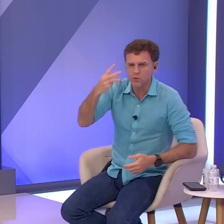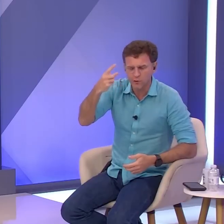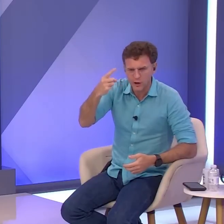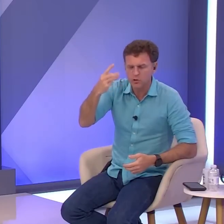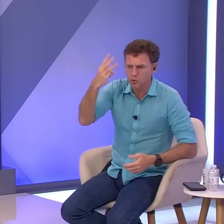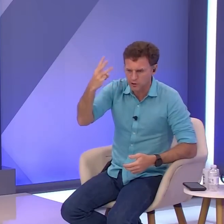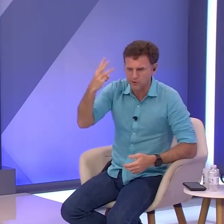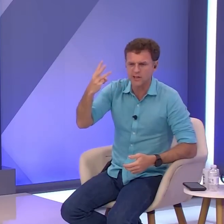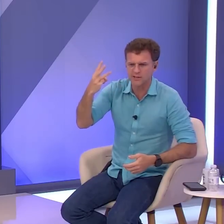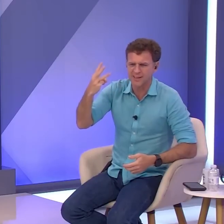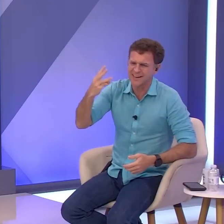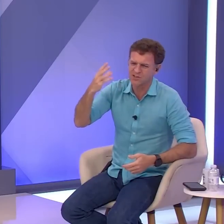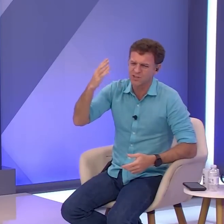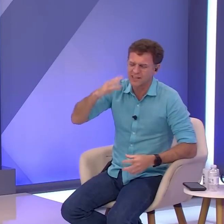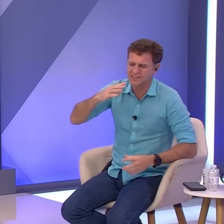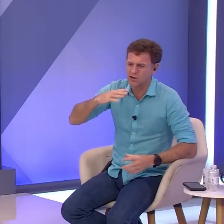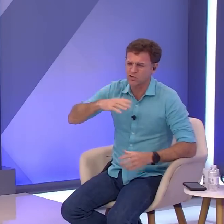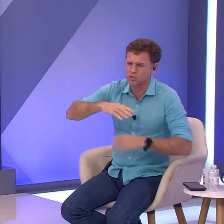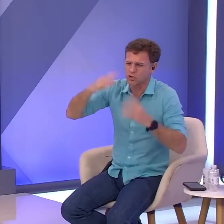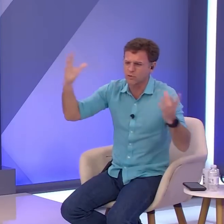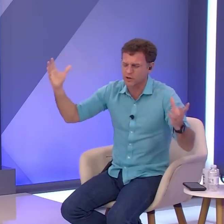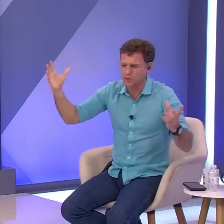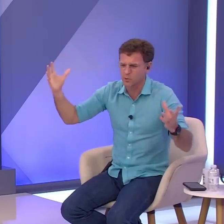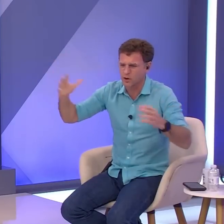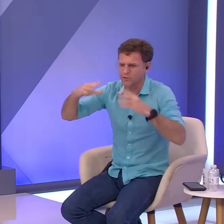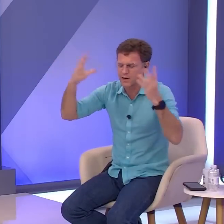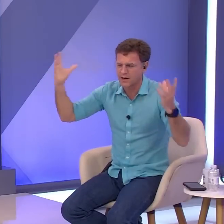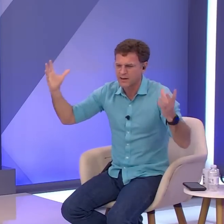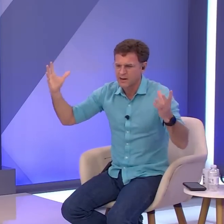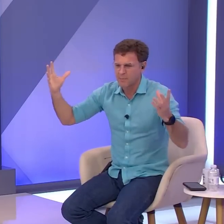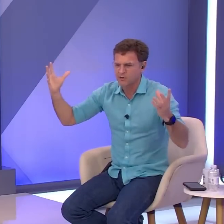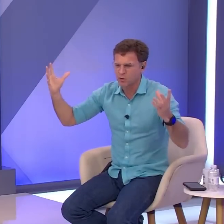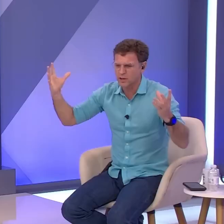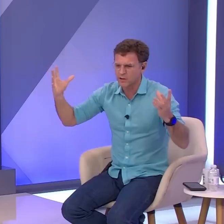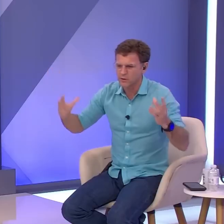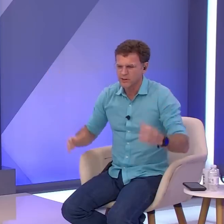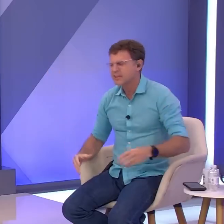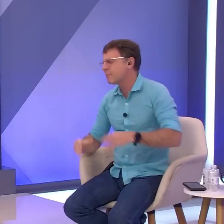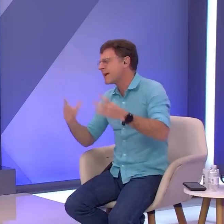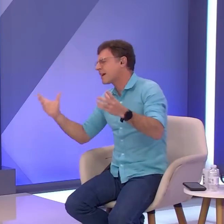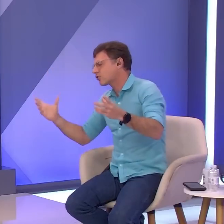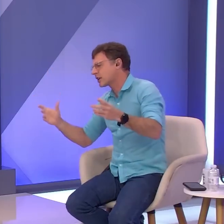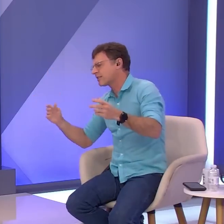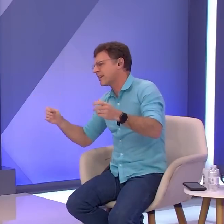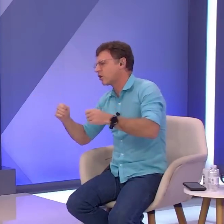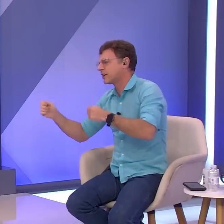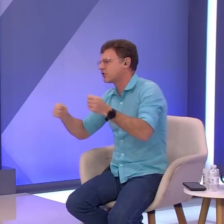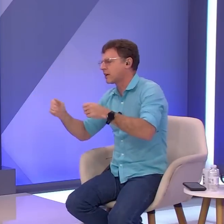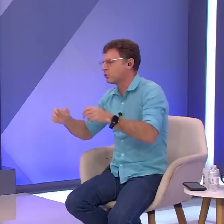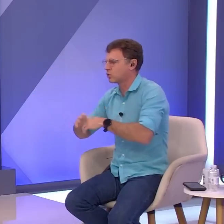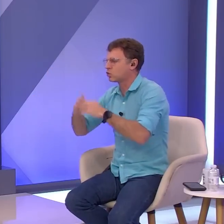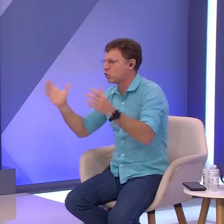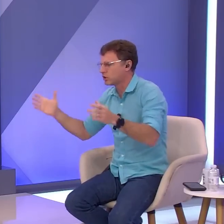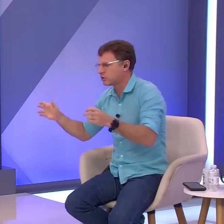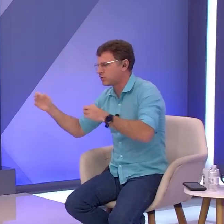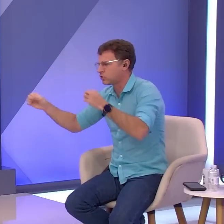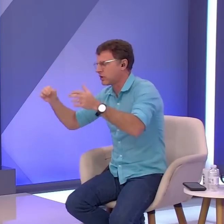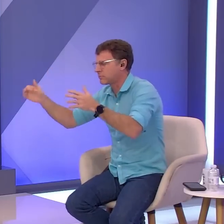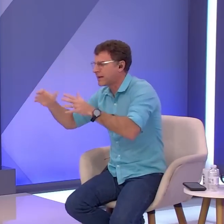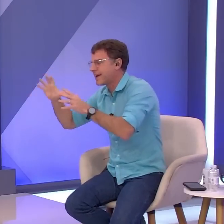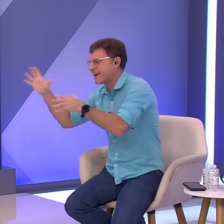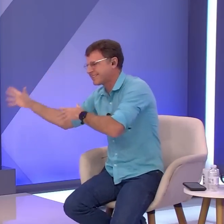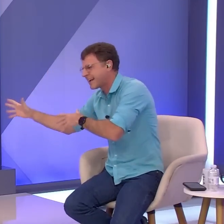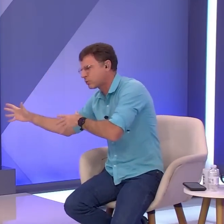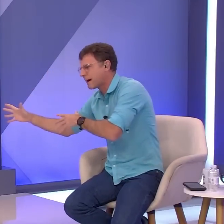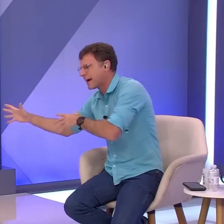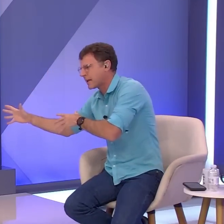Eu tenho três filhos. Um filho e 2 filhas. Aliás, odeio esse negócio de tudo que fica no plural, fica masculino. E também acho que esse negócio da ditadura do Todes, de